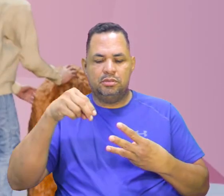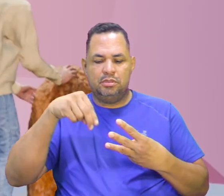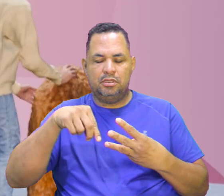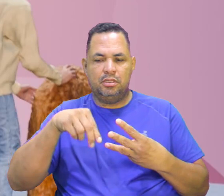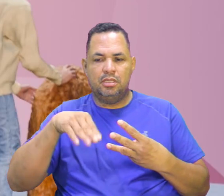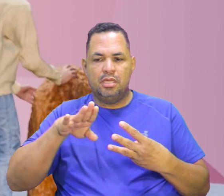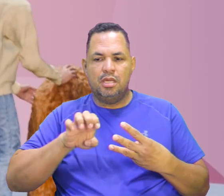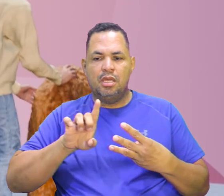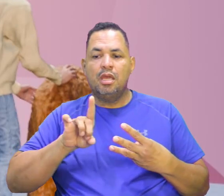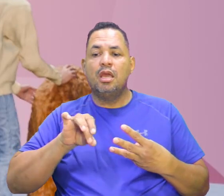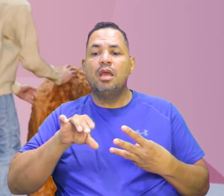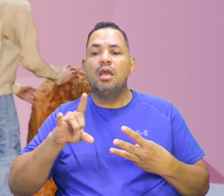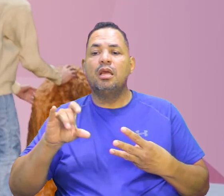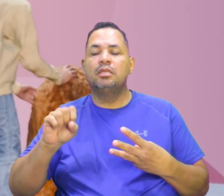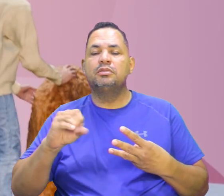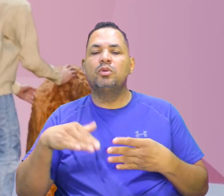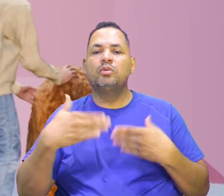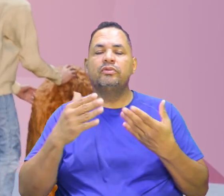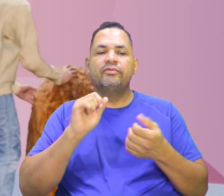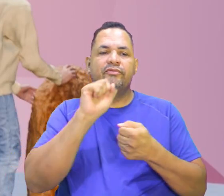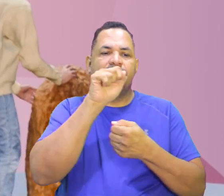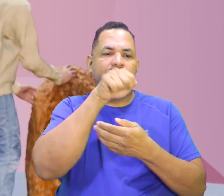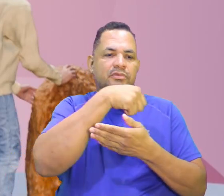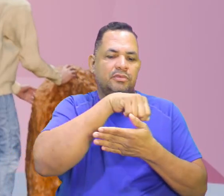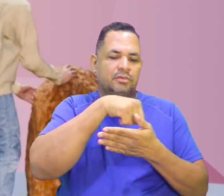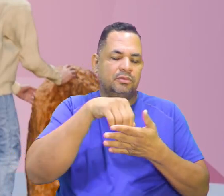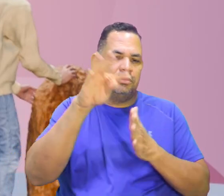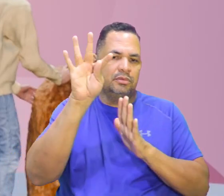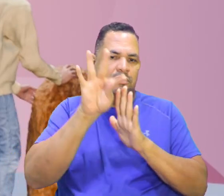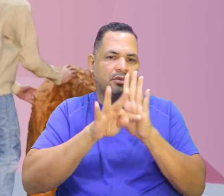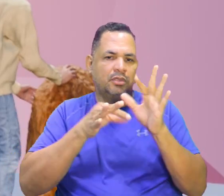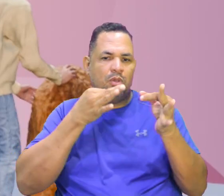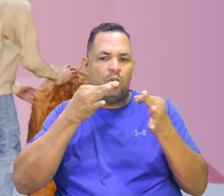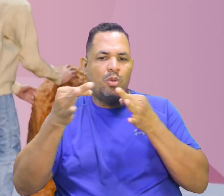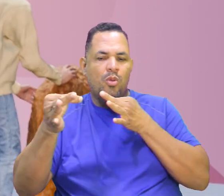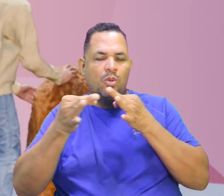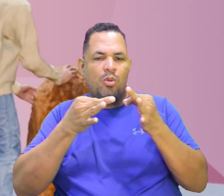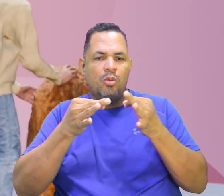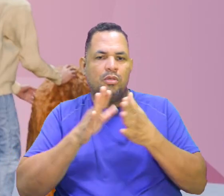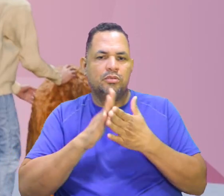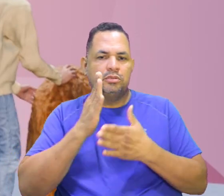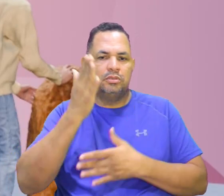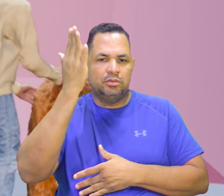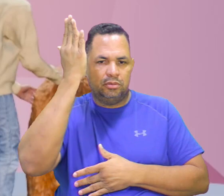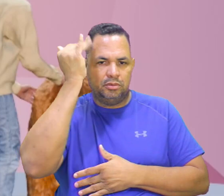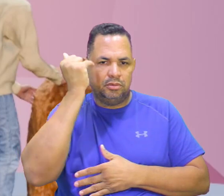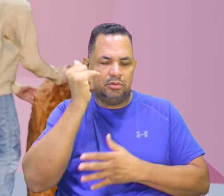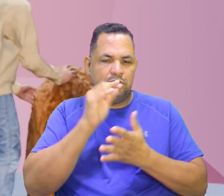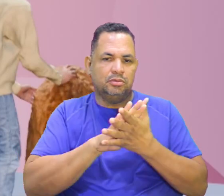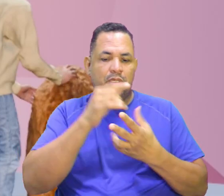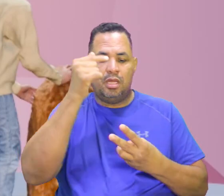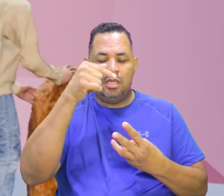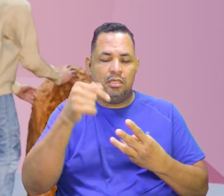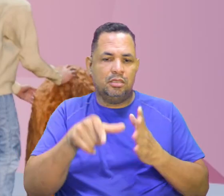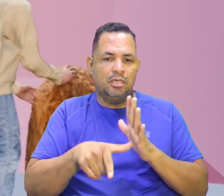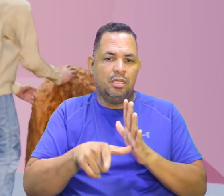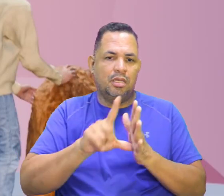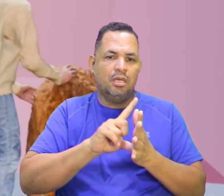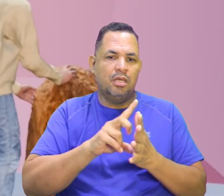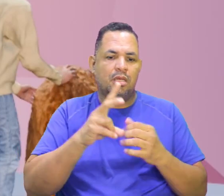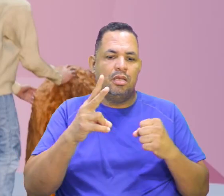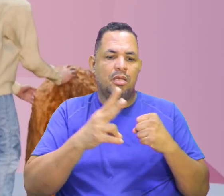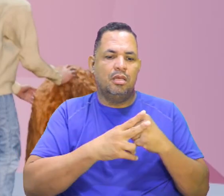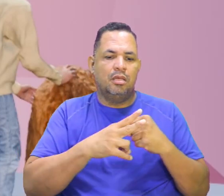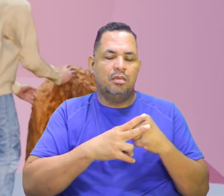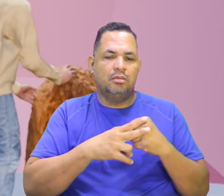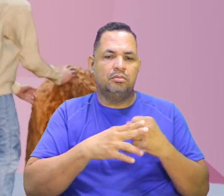claro, né? Quando você foi fazer o seu texto dissertativo, argumentativo, você agora já sabe a próclise, eu vou usar antes